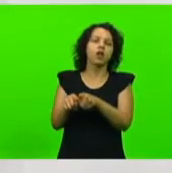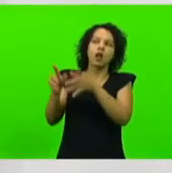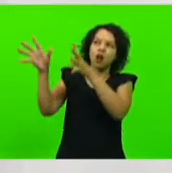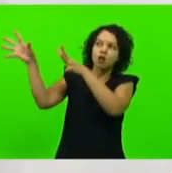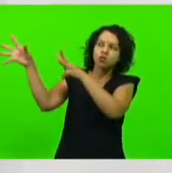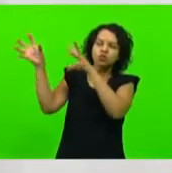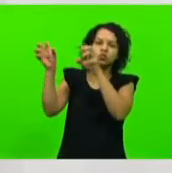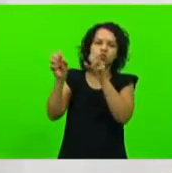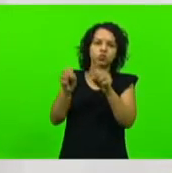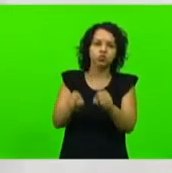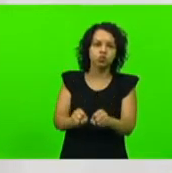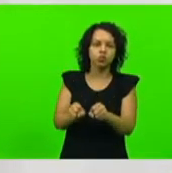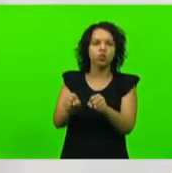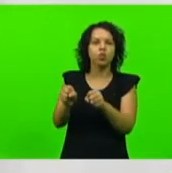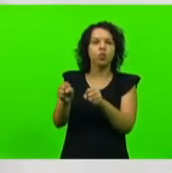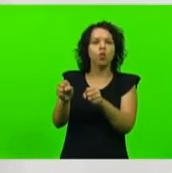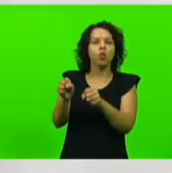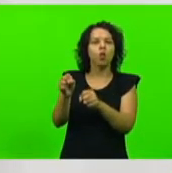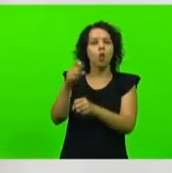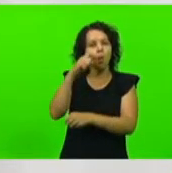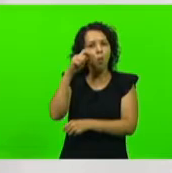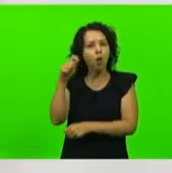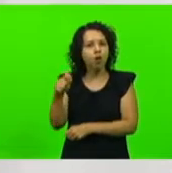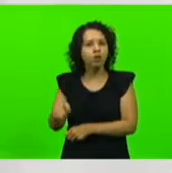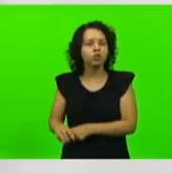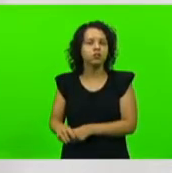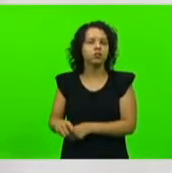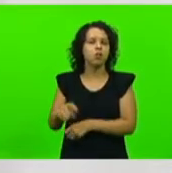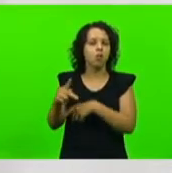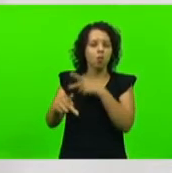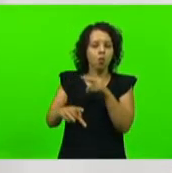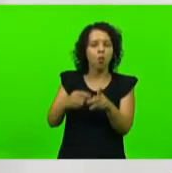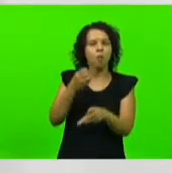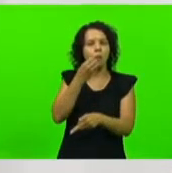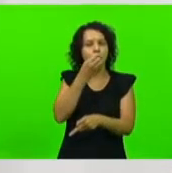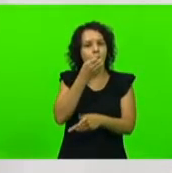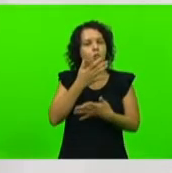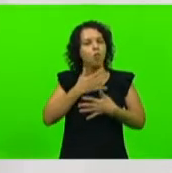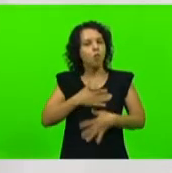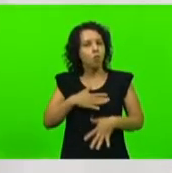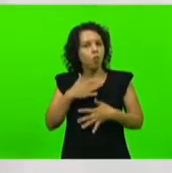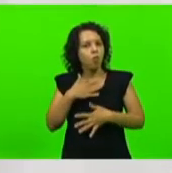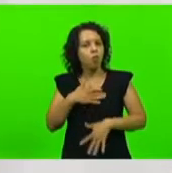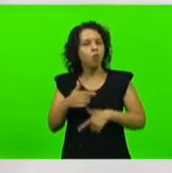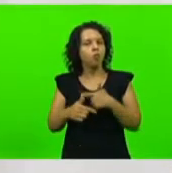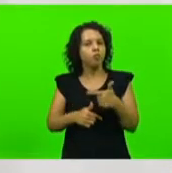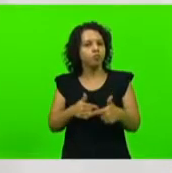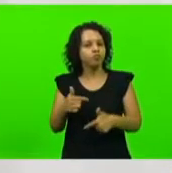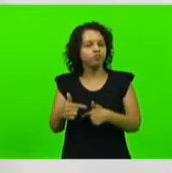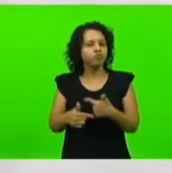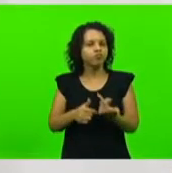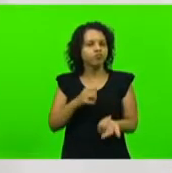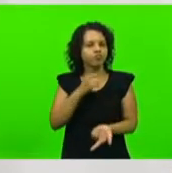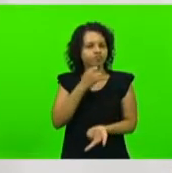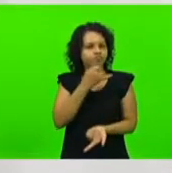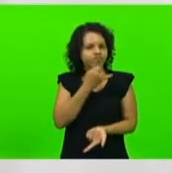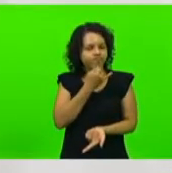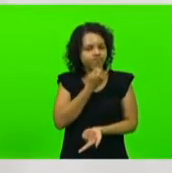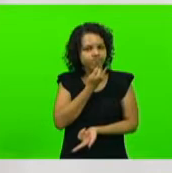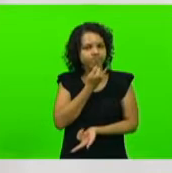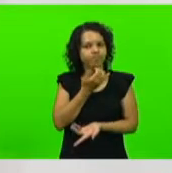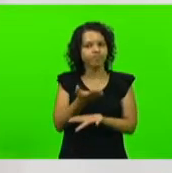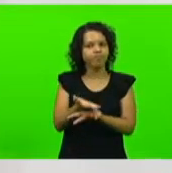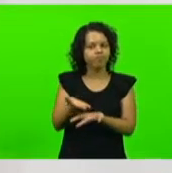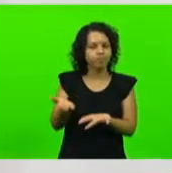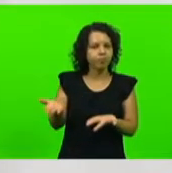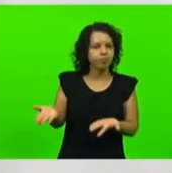Ucrânia, um povo bom, tranquilo, trabalhador, e que, infelizmente, está passando por